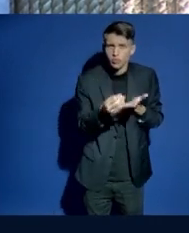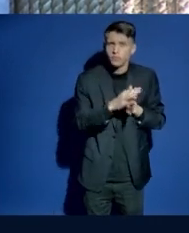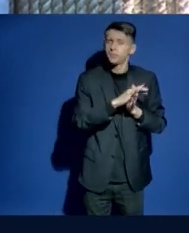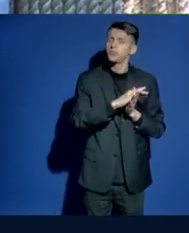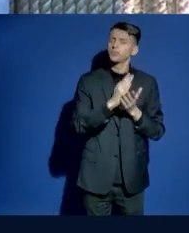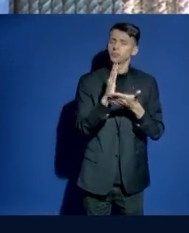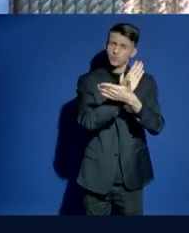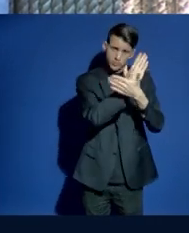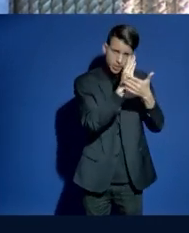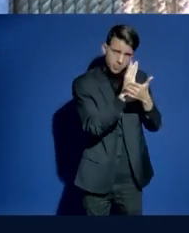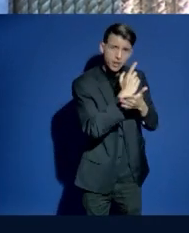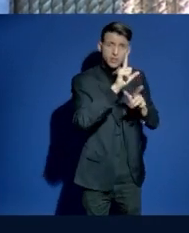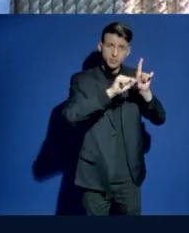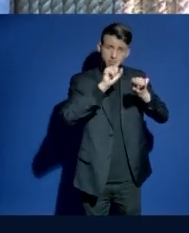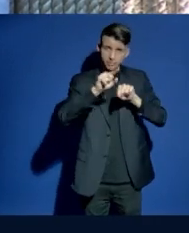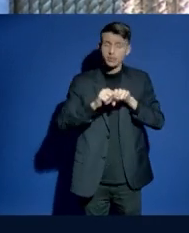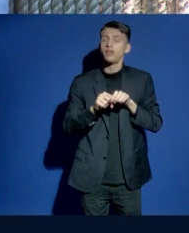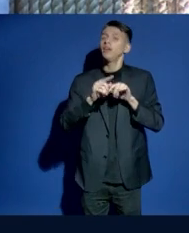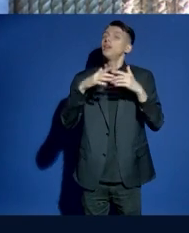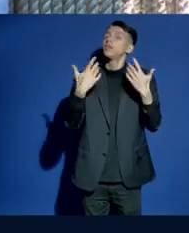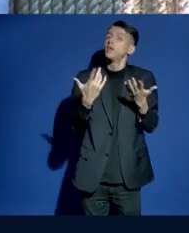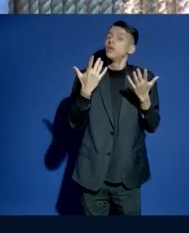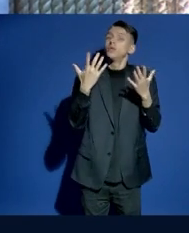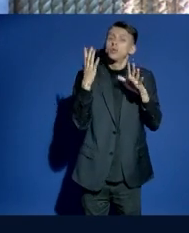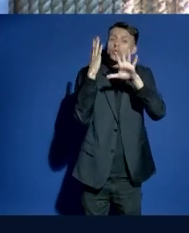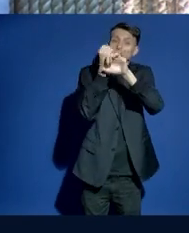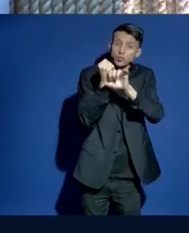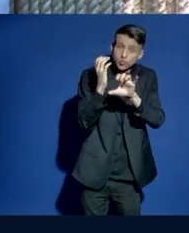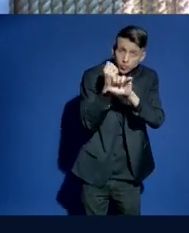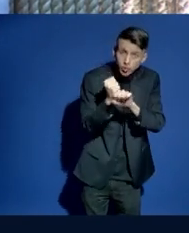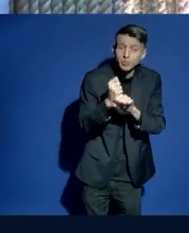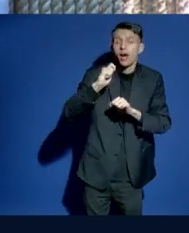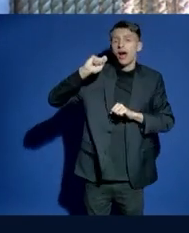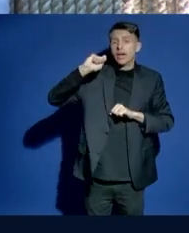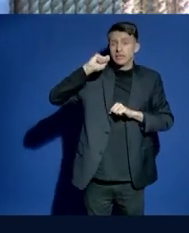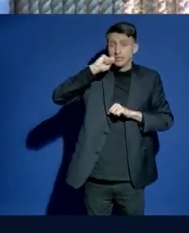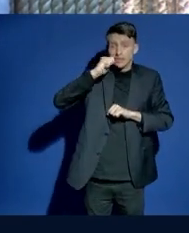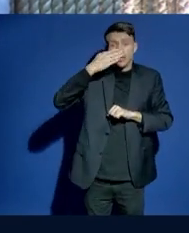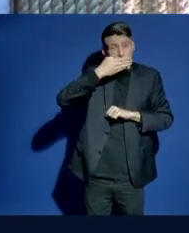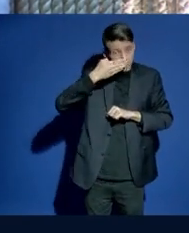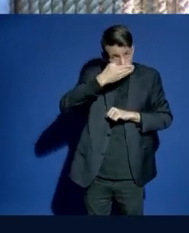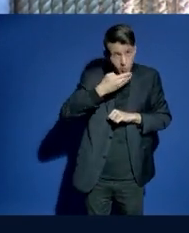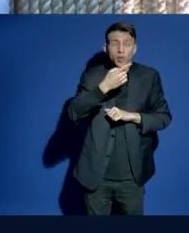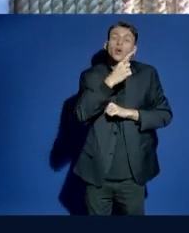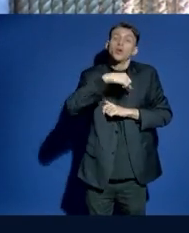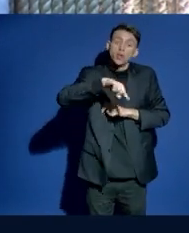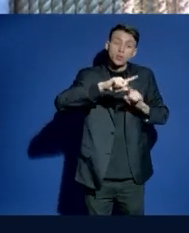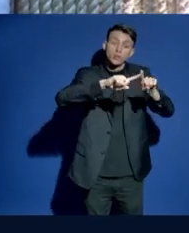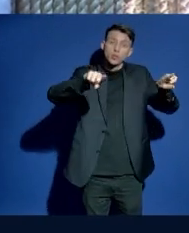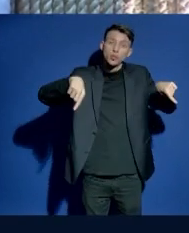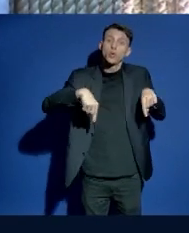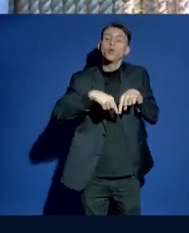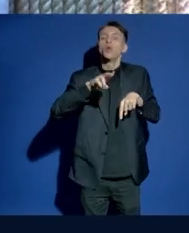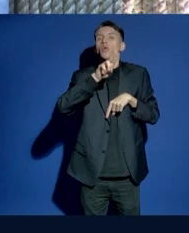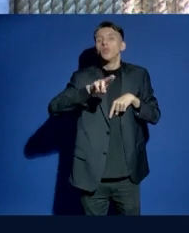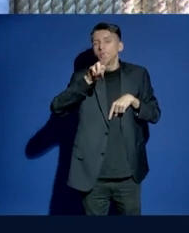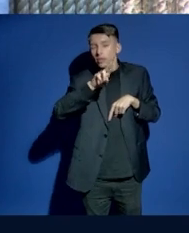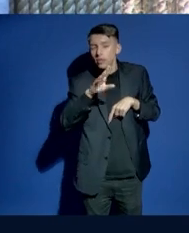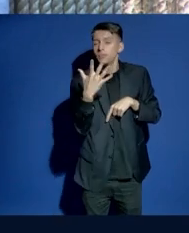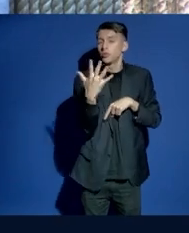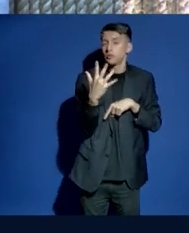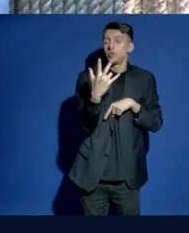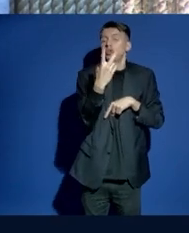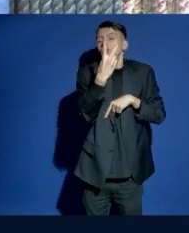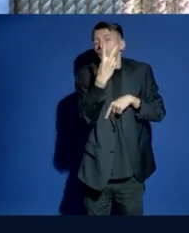Isso daria em biomecânica equivalente mais ou menos 60 mil metros cúbicos por dia 20 22 milhões